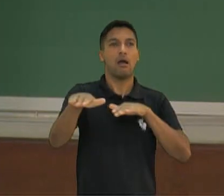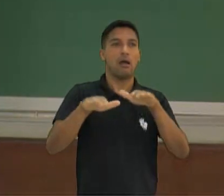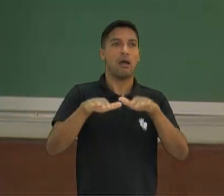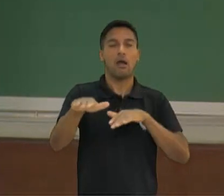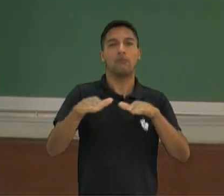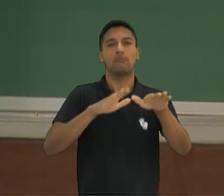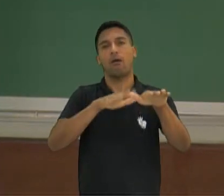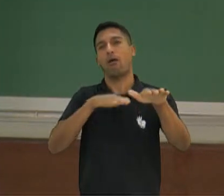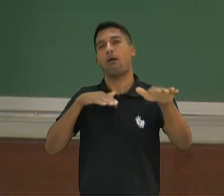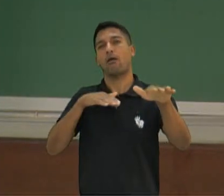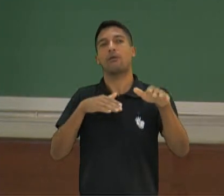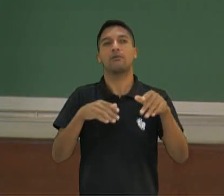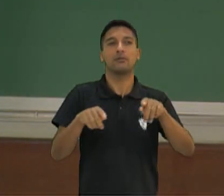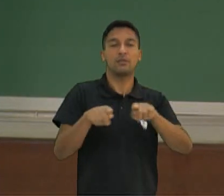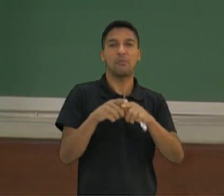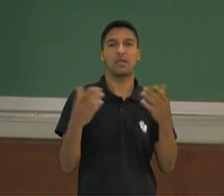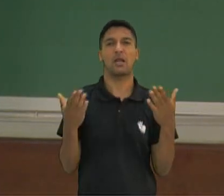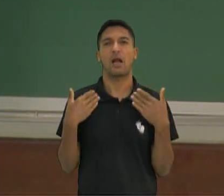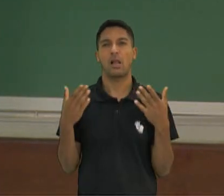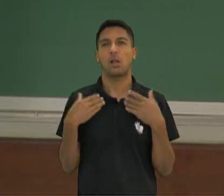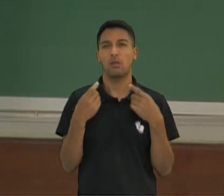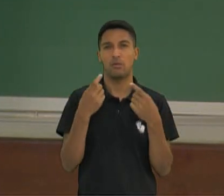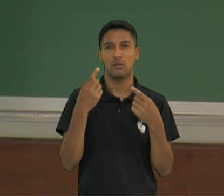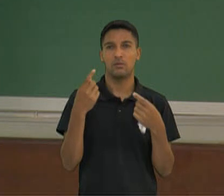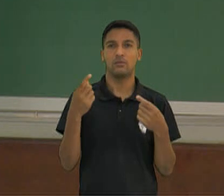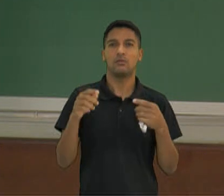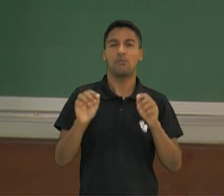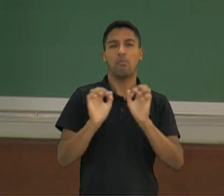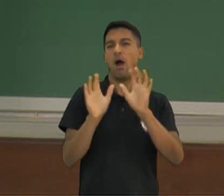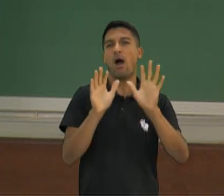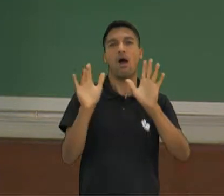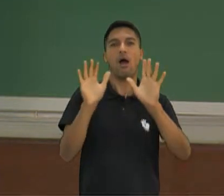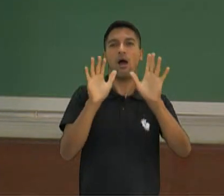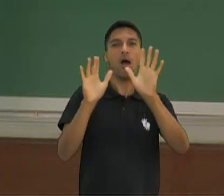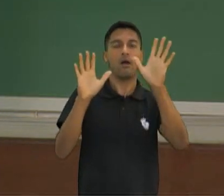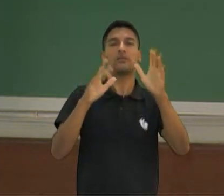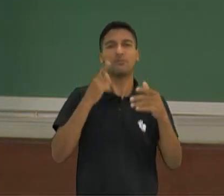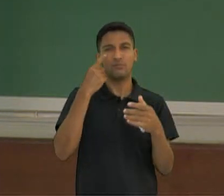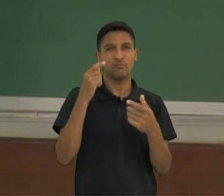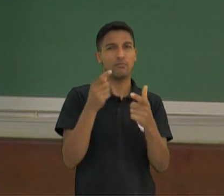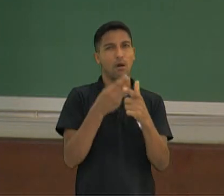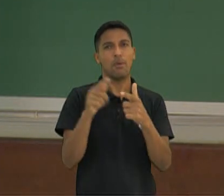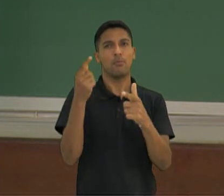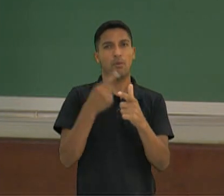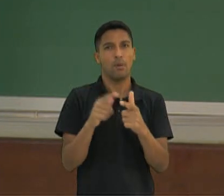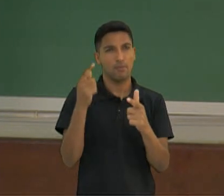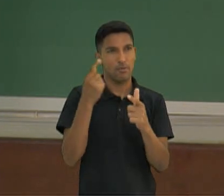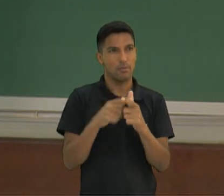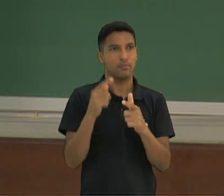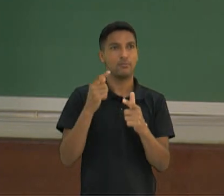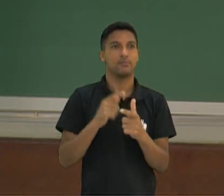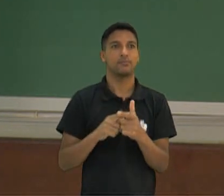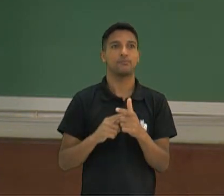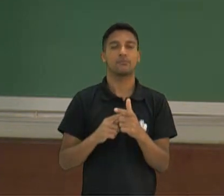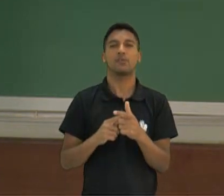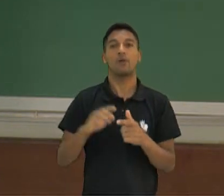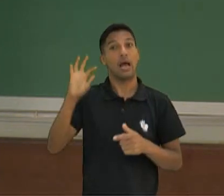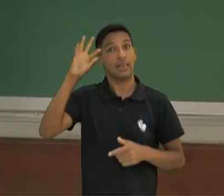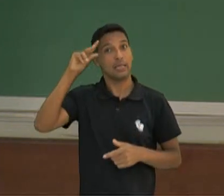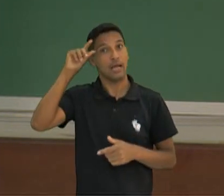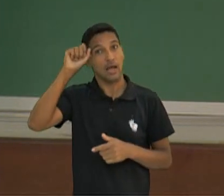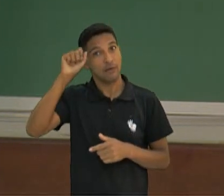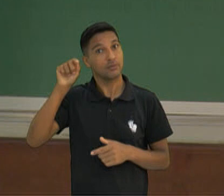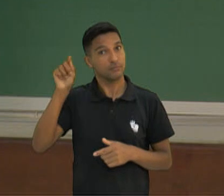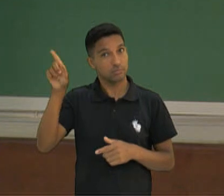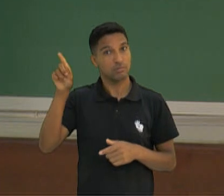com ilhas de calor, uma infinidade de problemas, que não é diferente no continente africano, como também no resto do planeta, onde